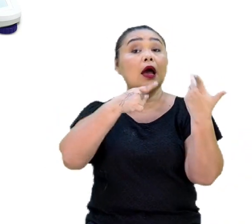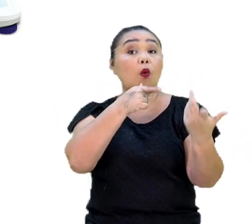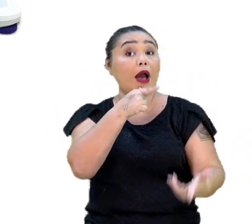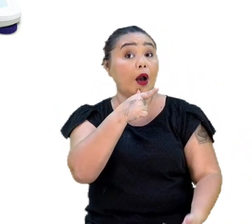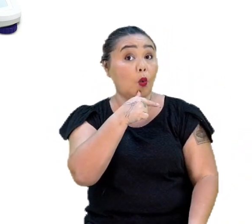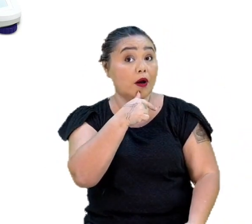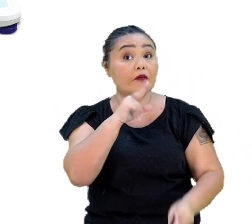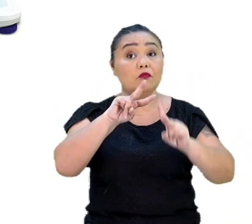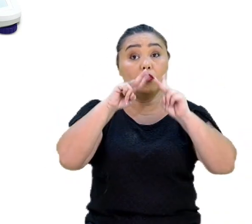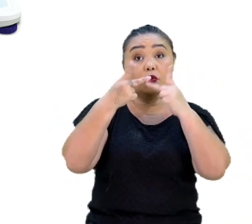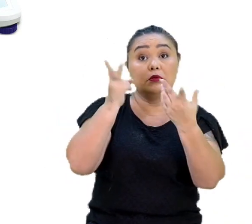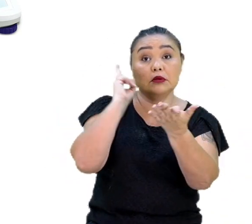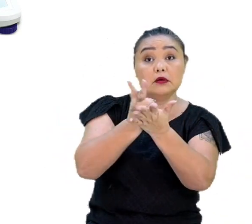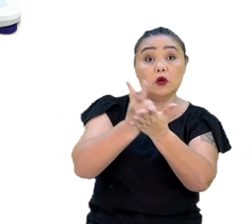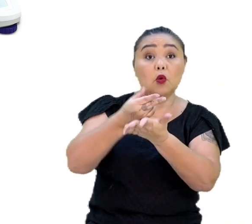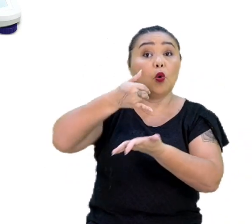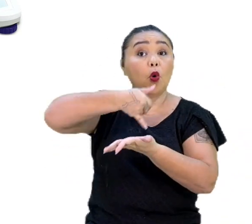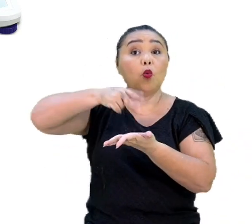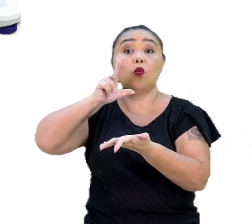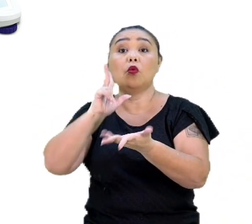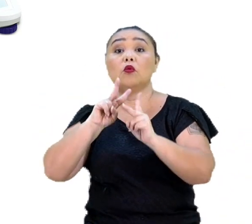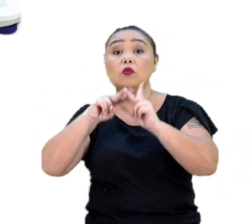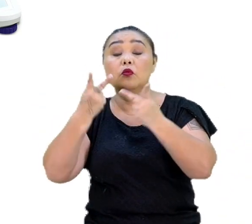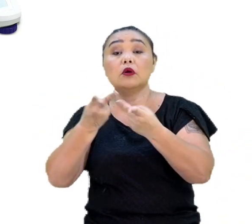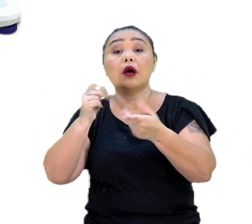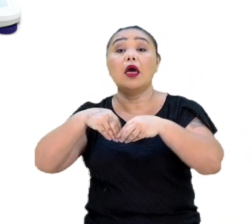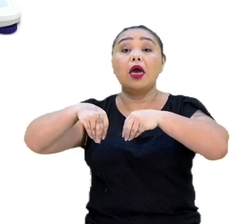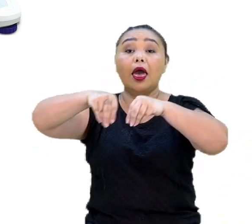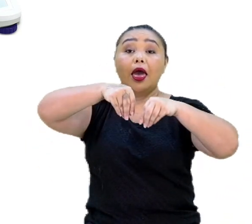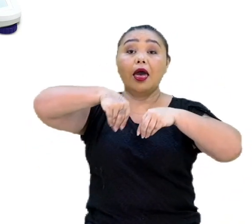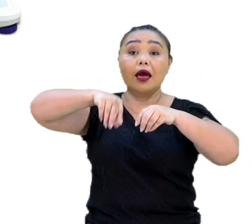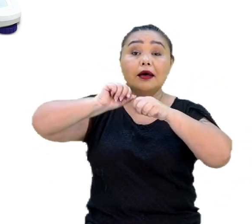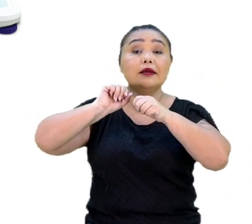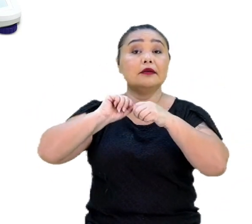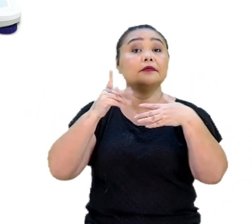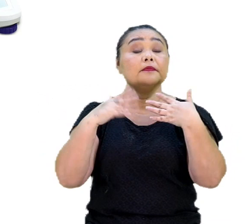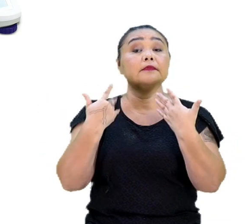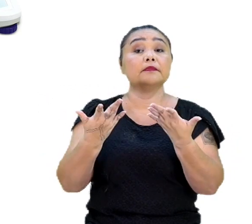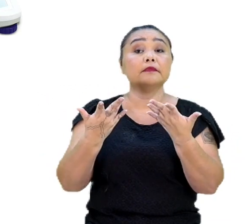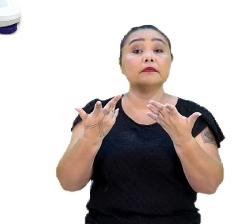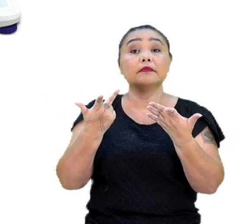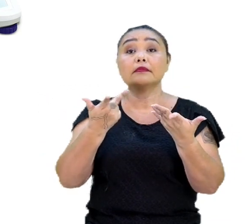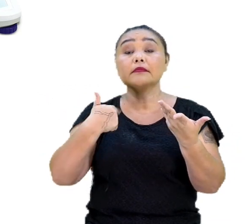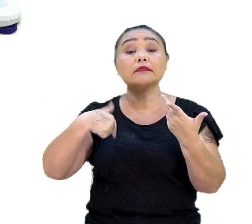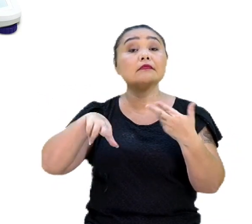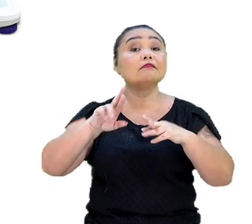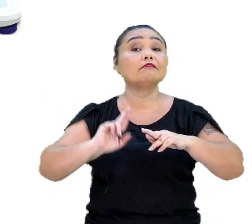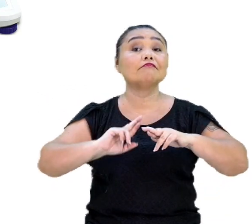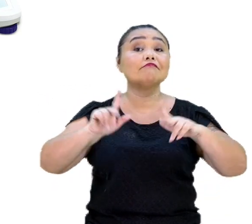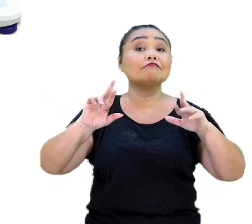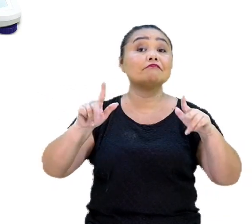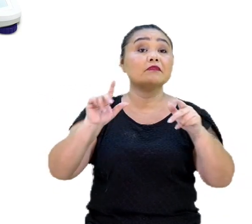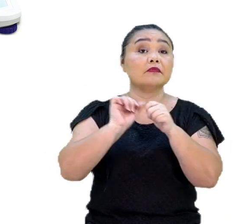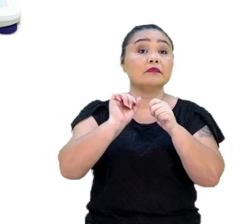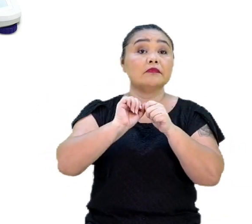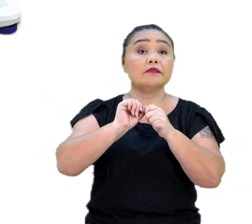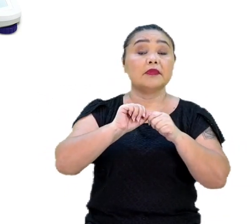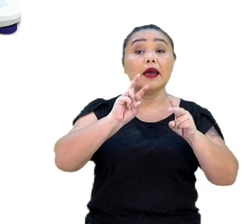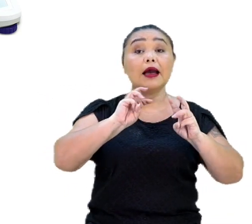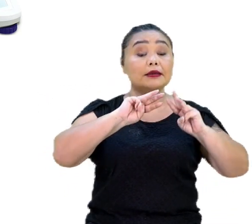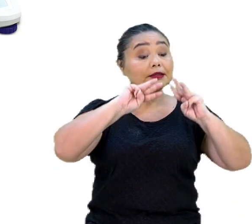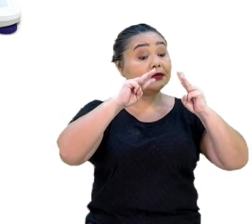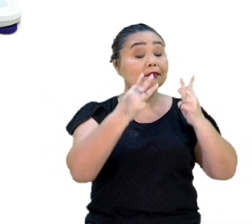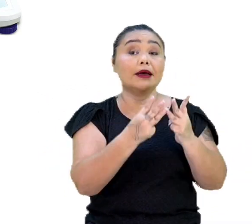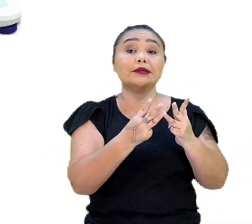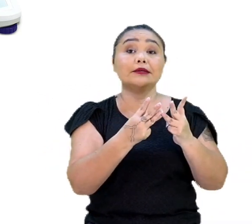água, mesmo volume de óleo, mesmo volume de areia. O que nós vamos ter de diferente? As massas.